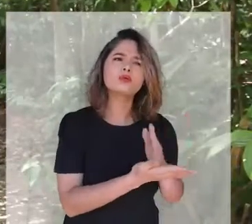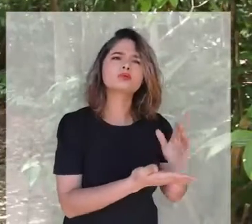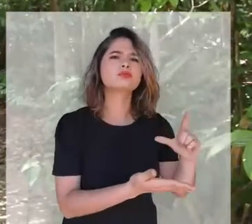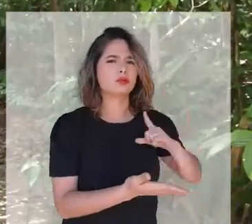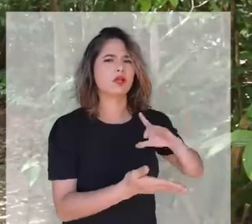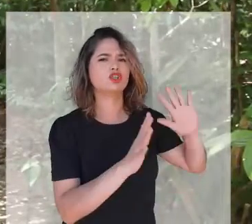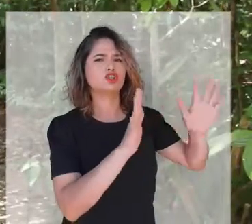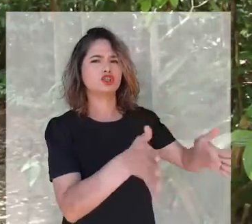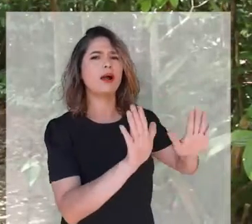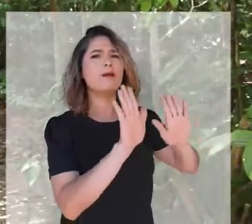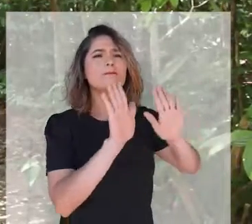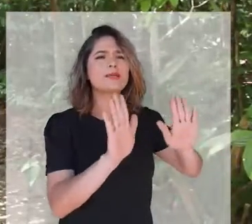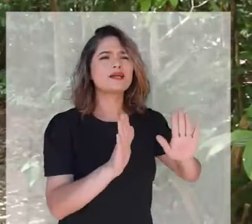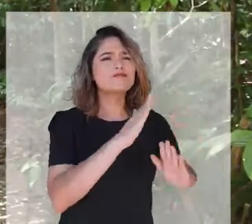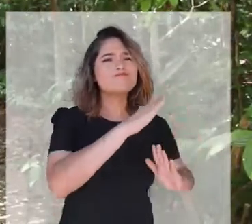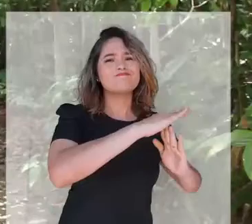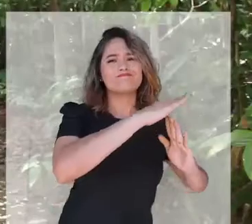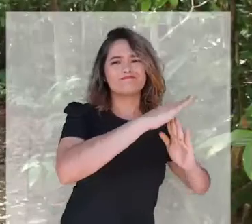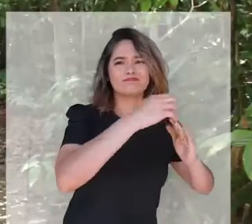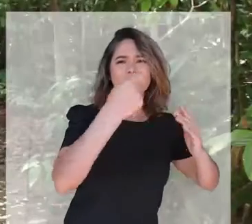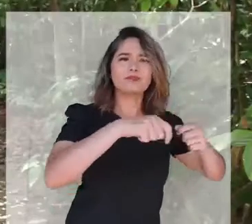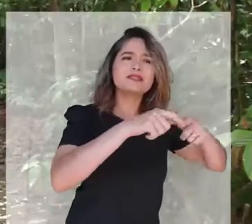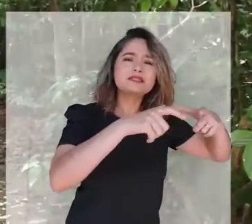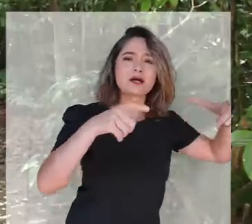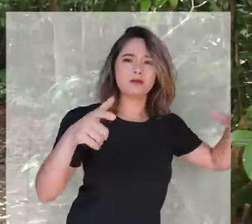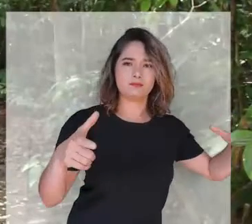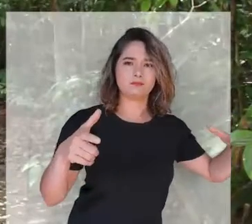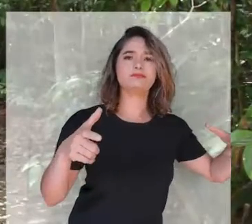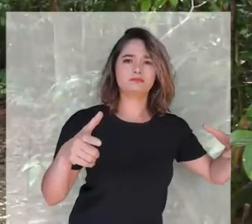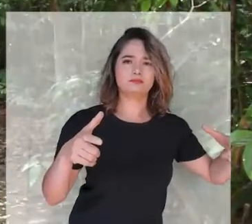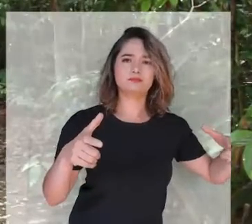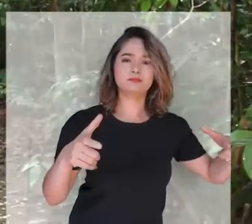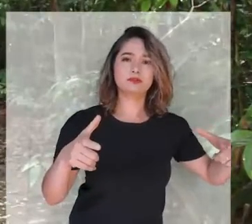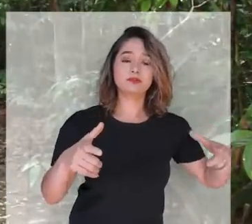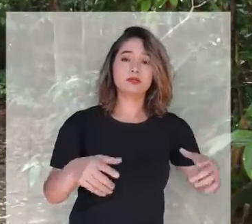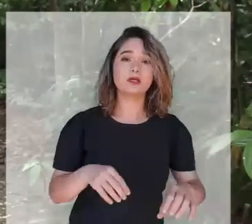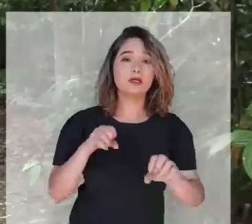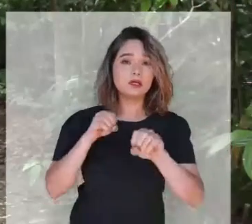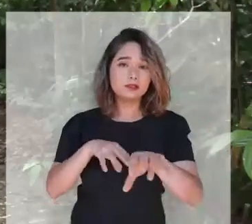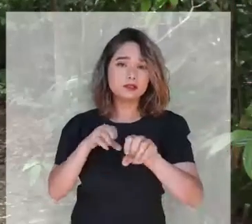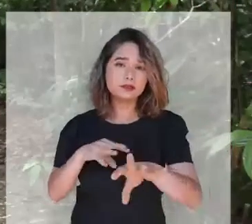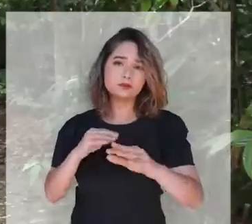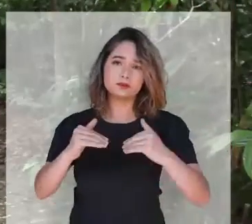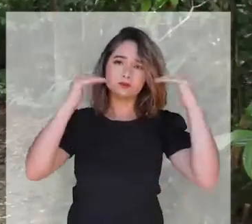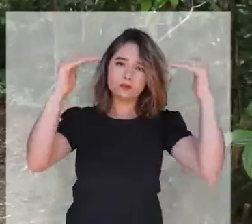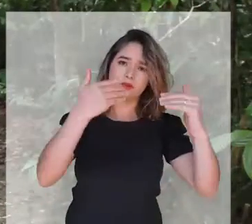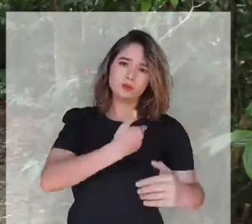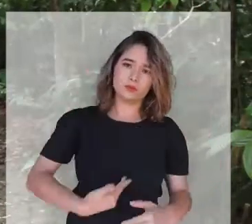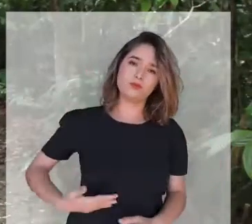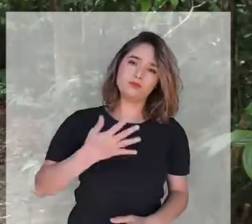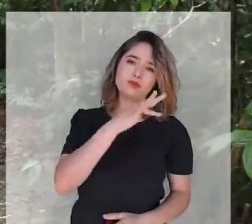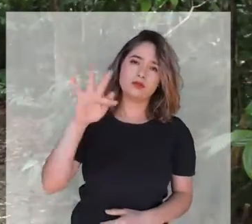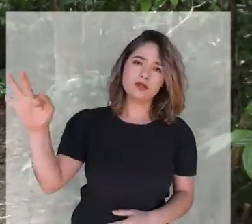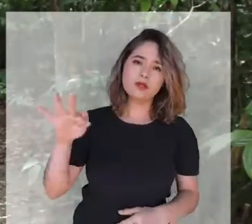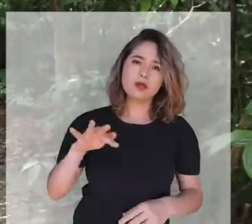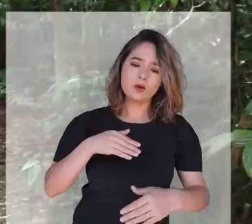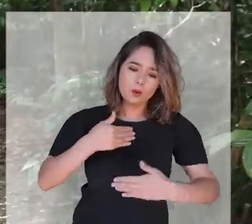que é o desafio da institucionalização e da ampliação da extensão, né?